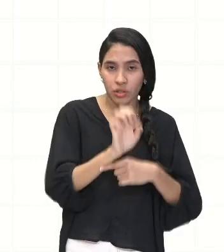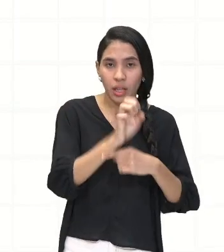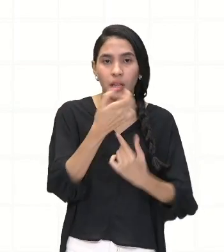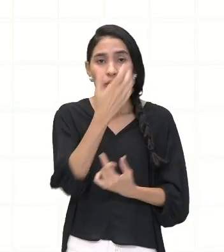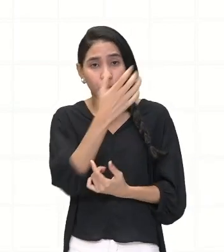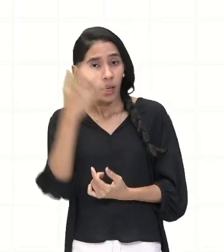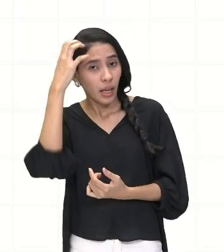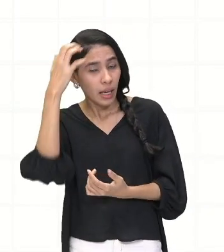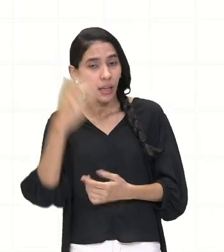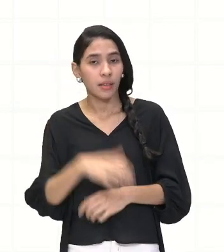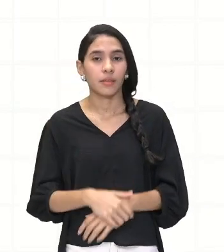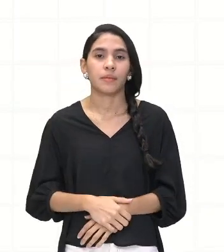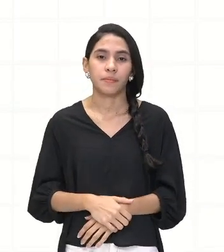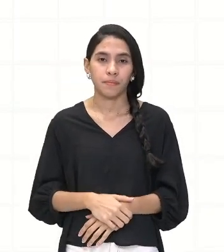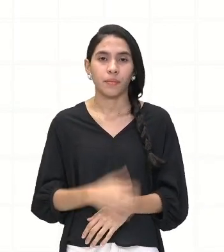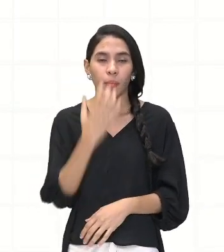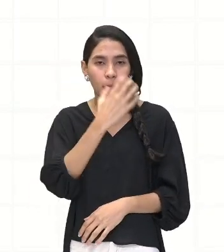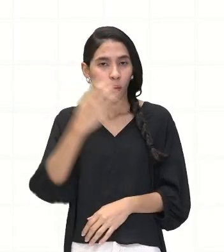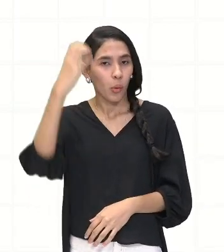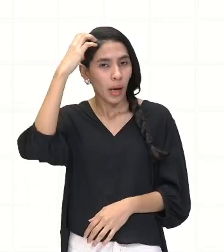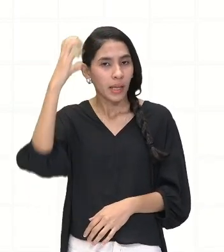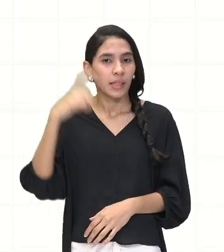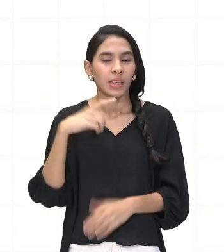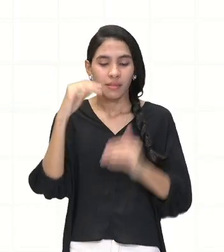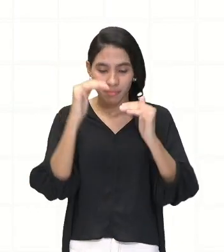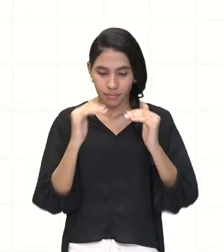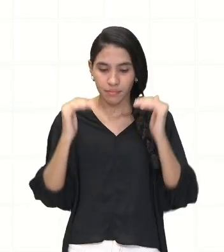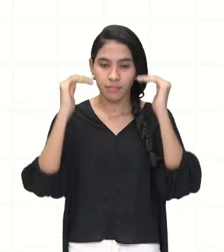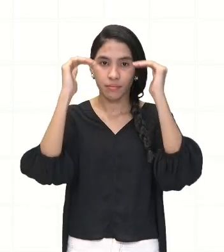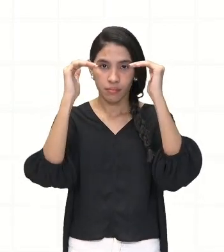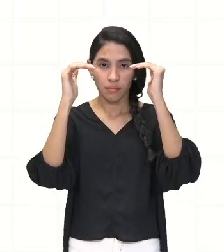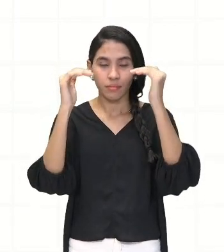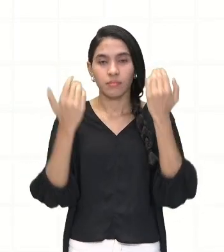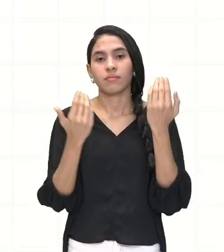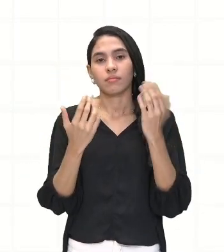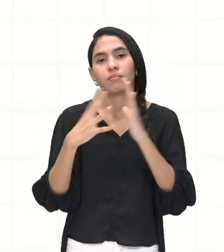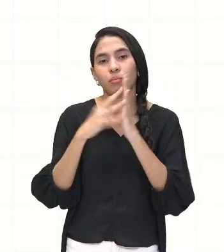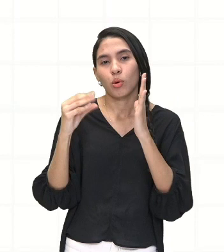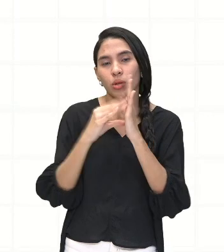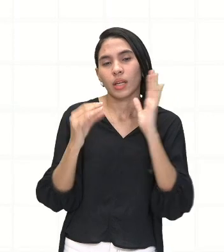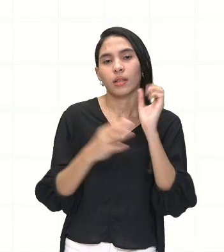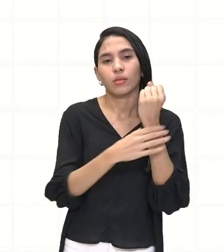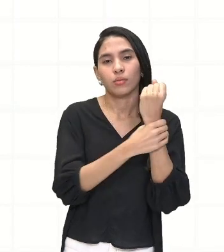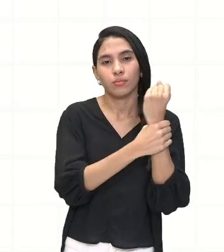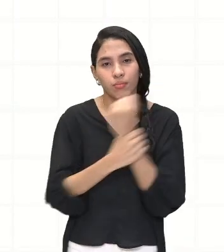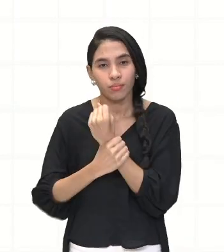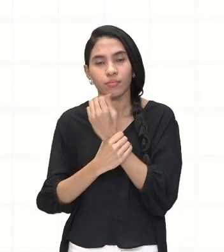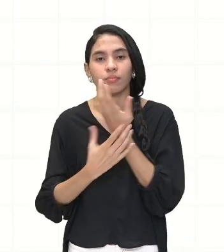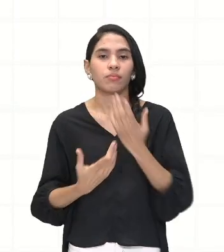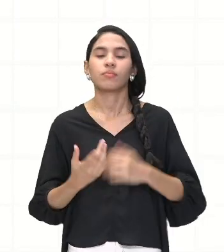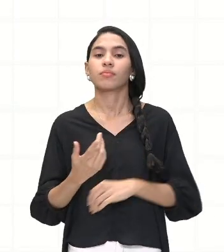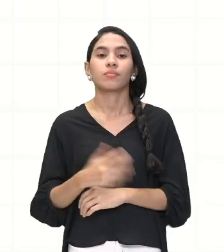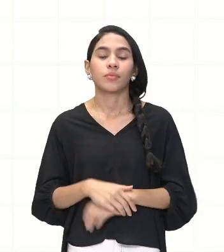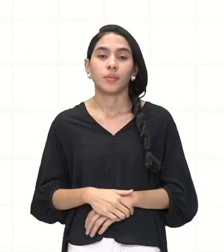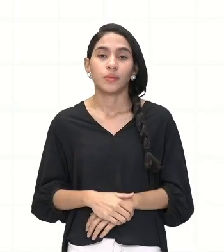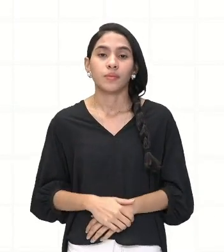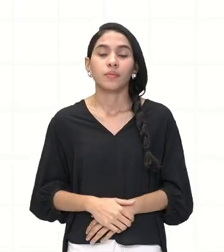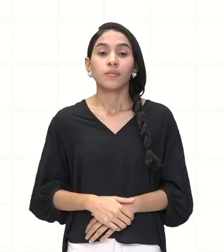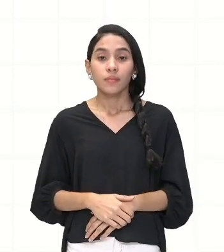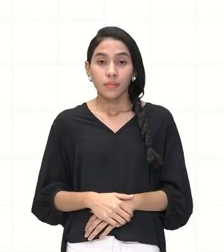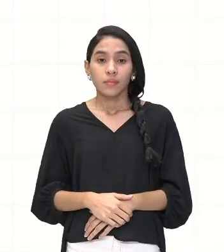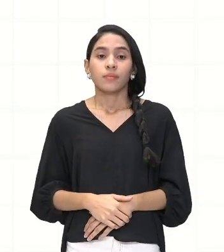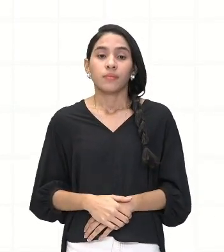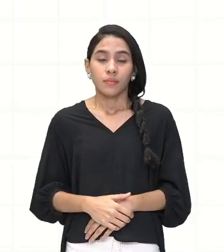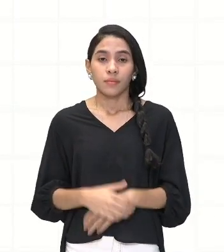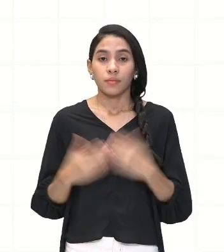considerado, né, o expoente máximo desse modelo absolutista, que, novamente, só para ficar bastante claro,